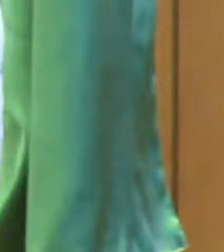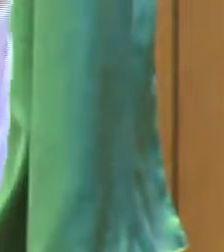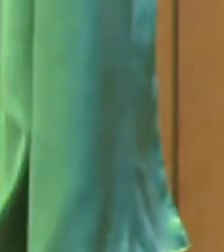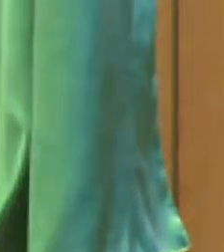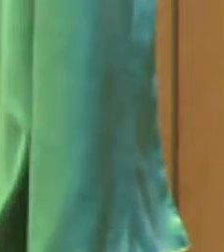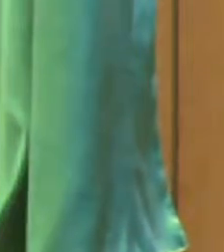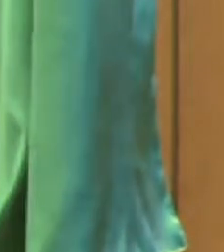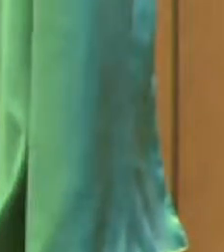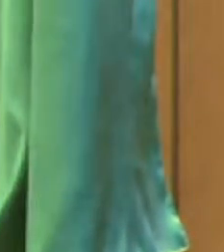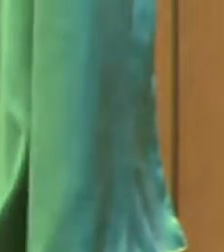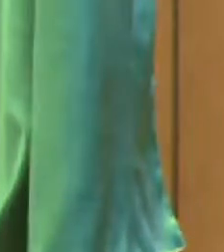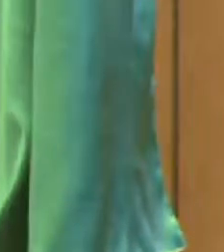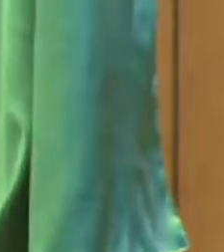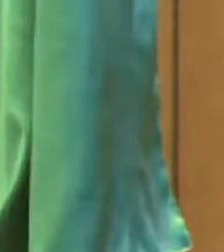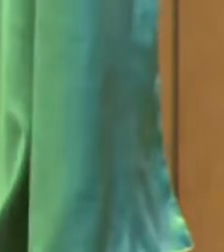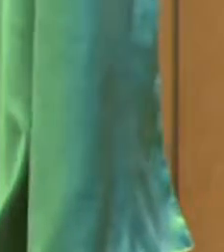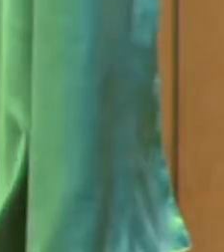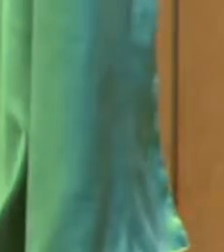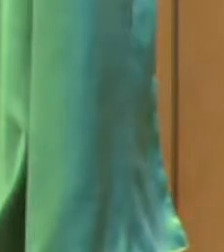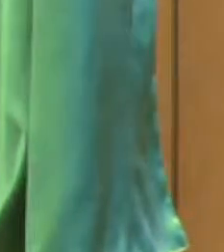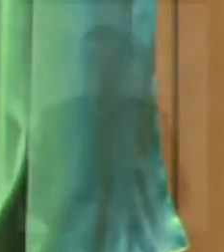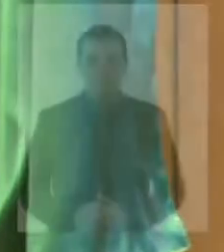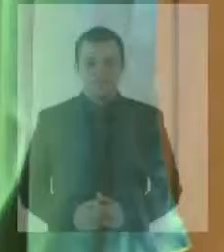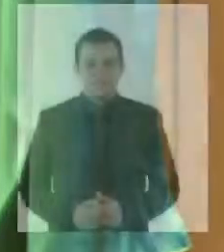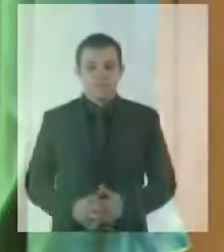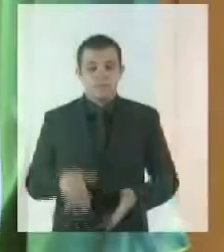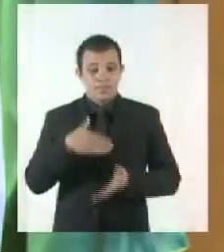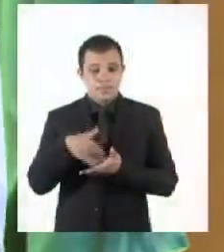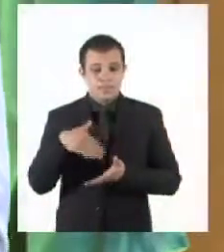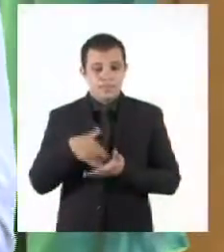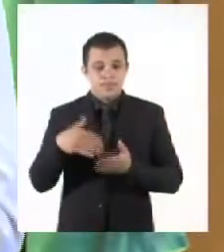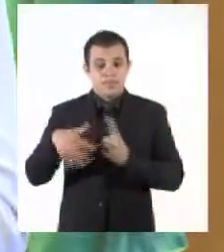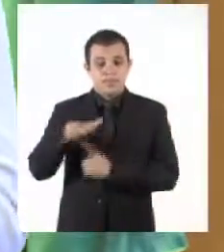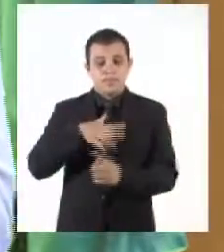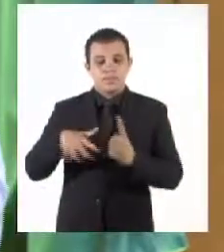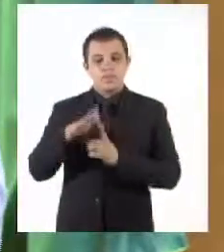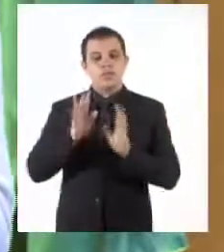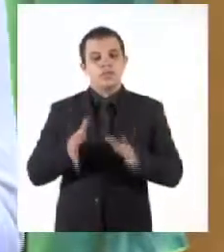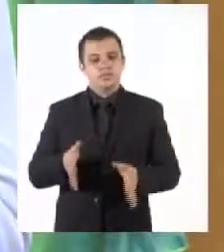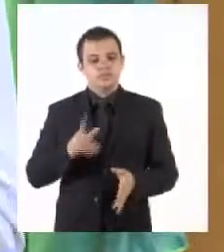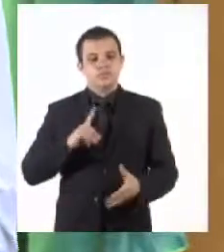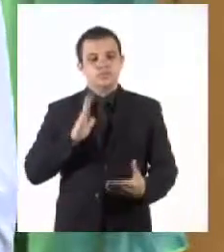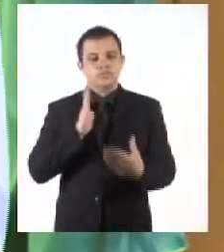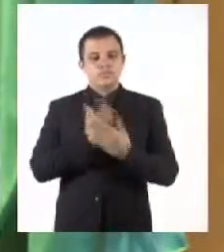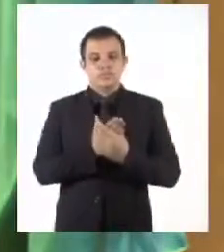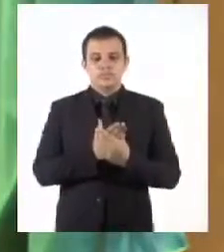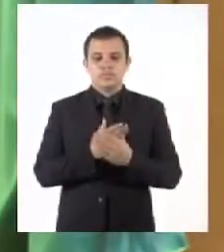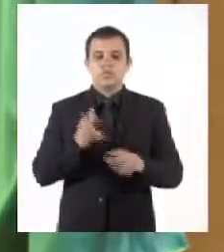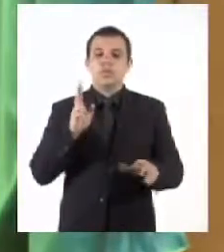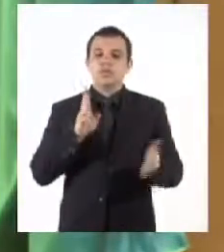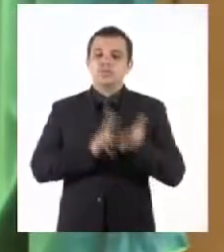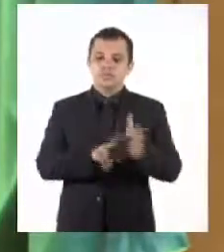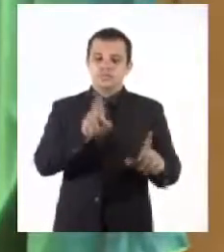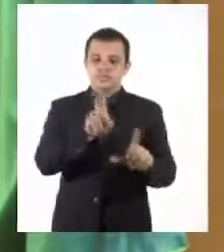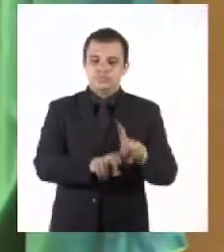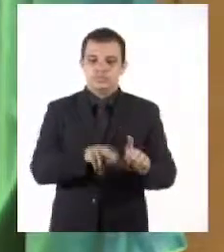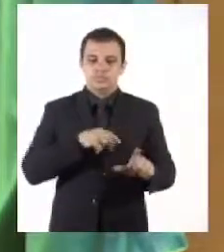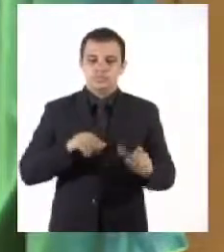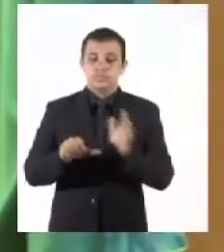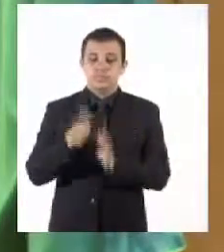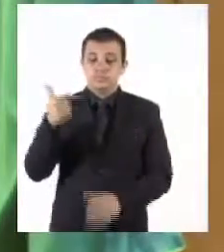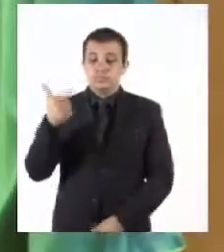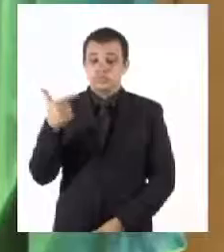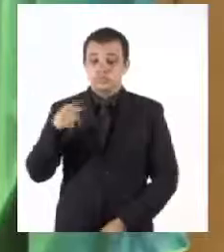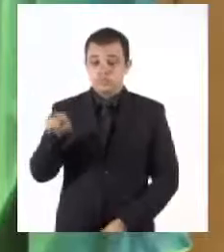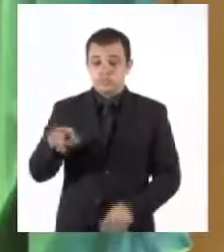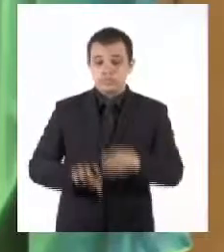a autuar e multar por 2 vezes a empresa e paralisar a produção, notificando inclusive o